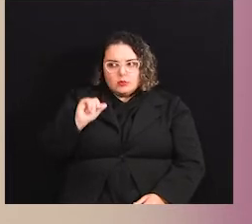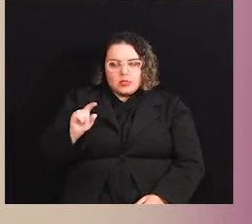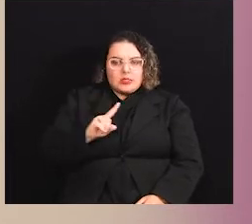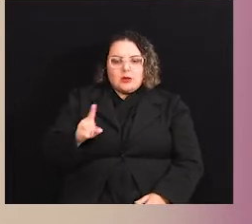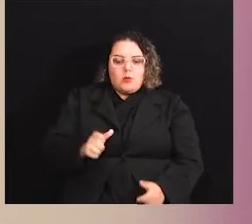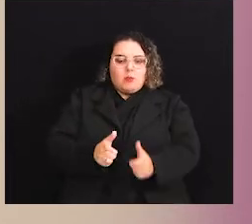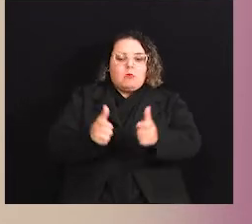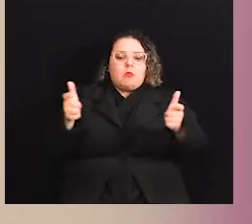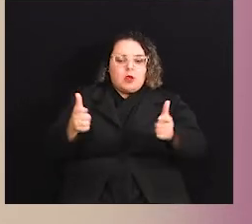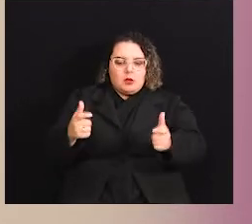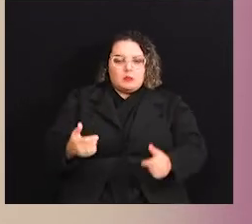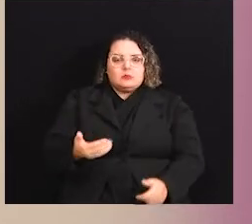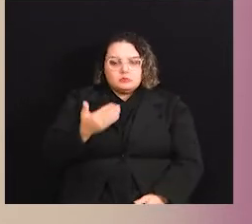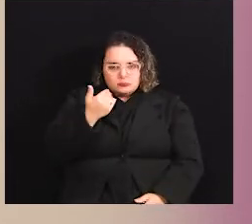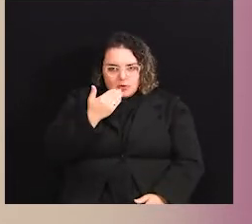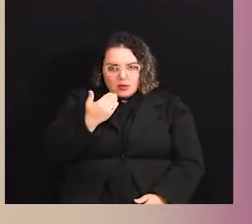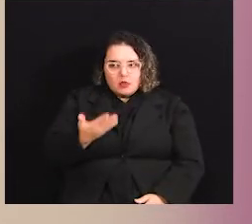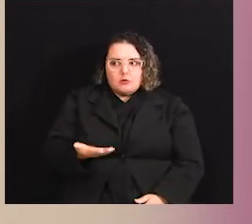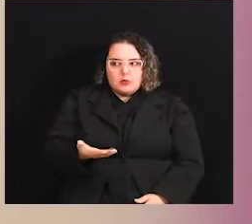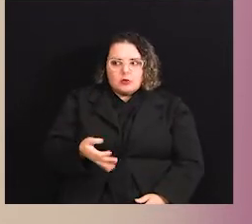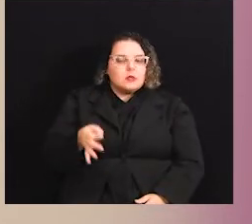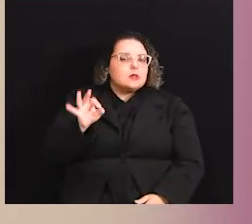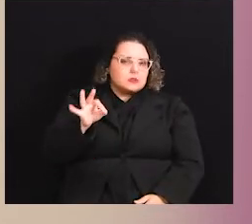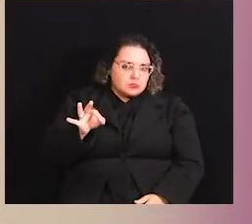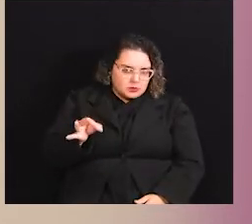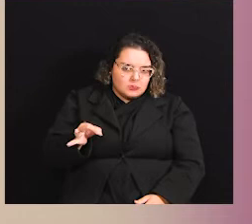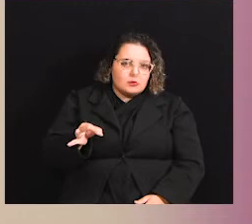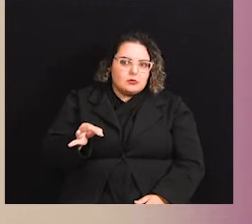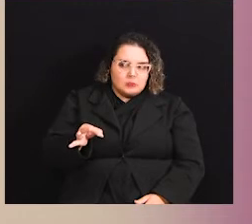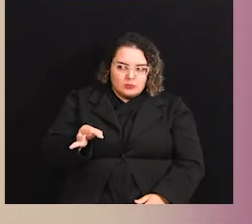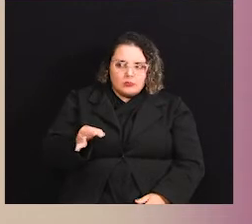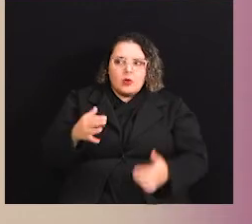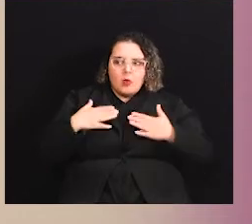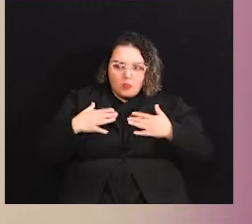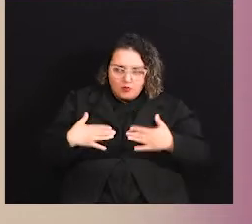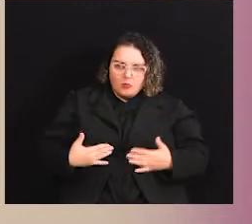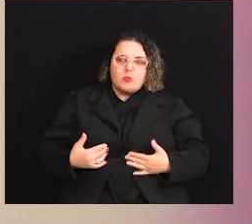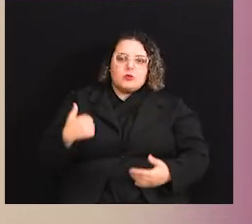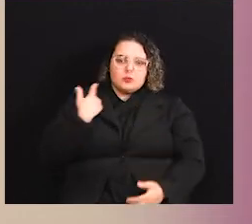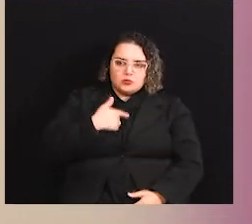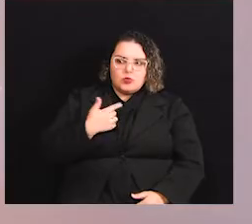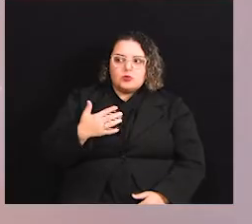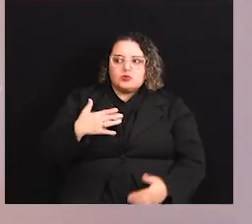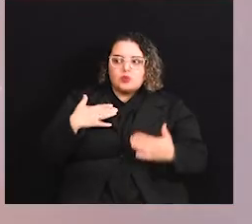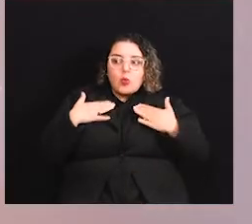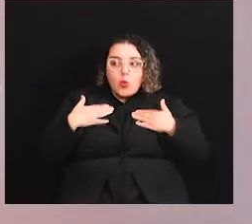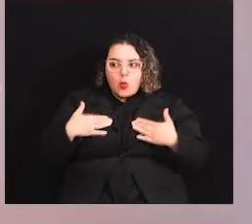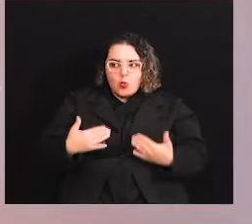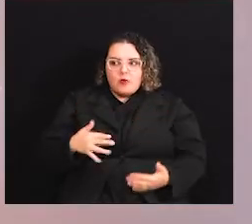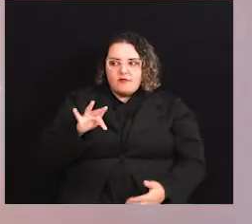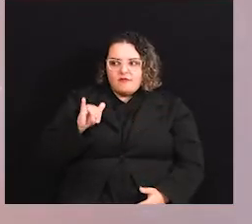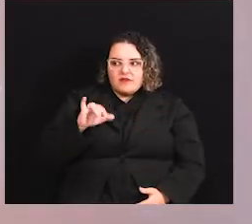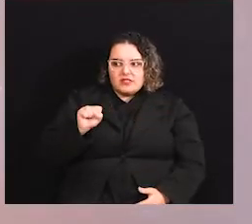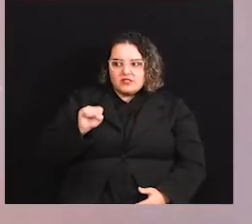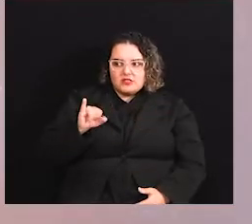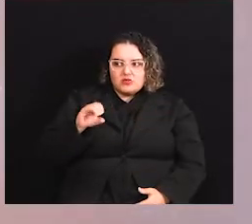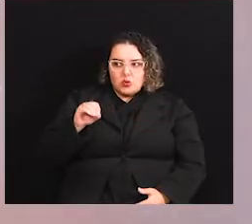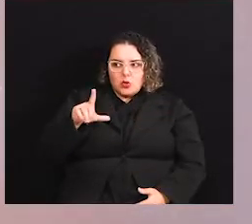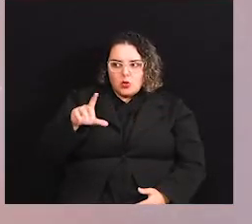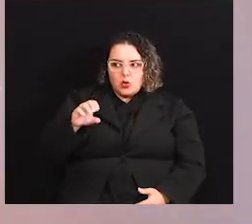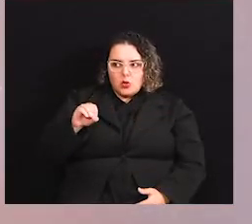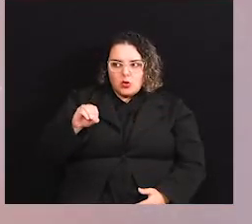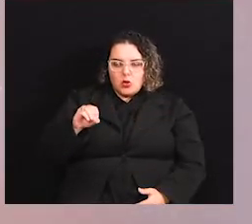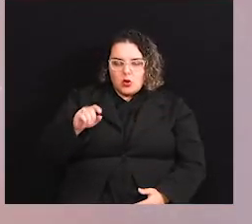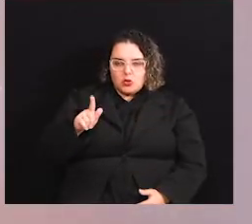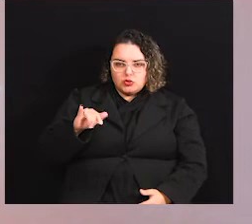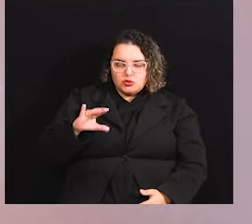tão predominante na dieta, com certeza é muito mais fisiológico para o nosso organismo. E tem cura? A pessoa se